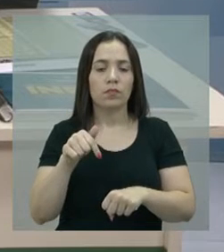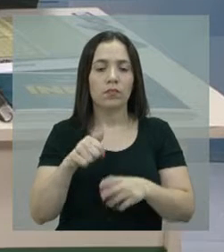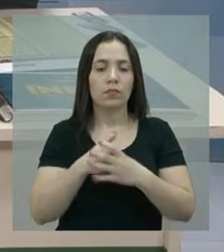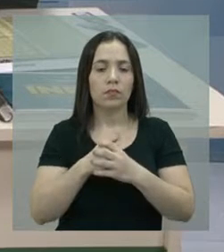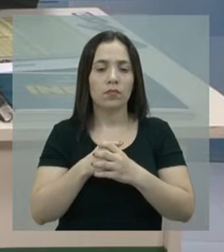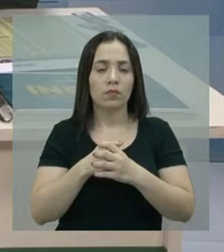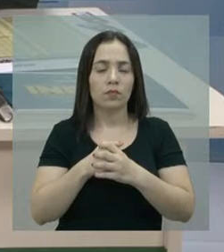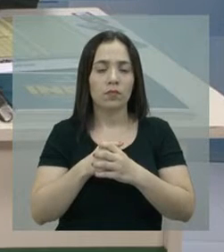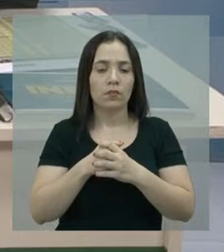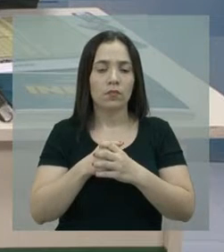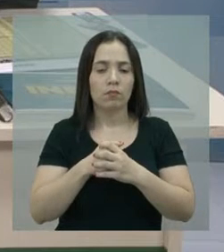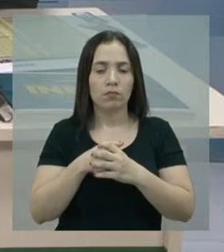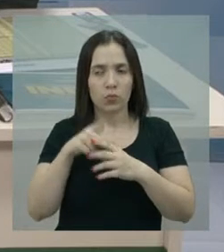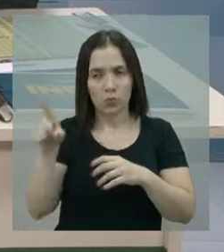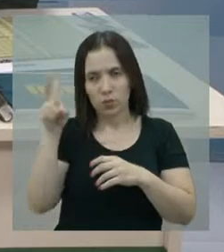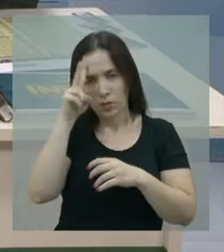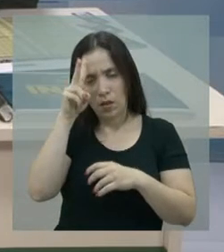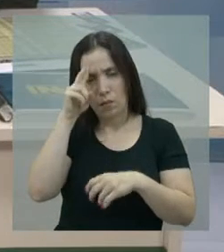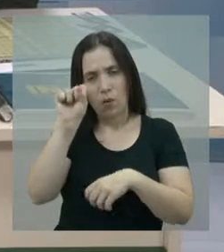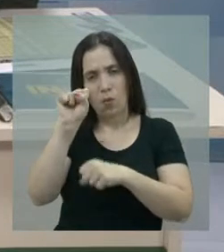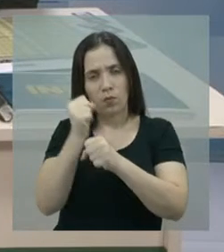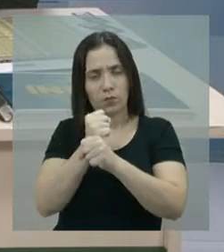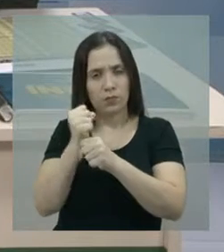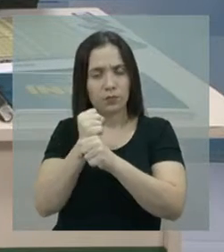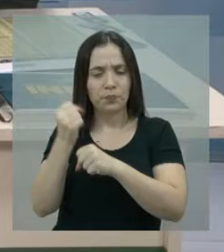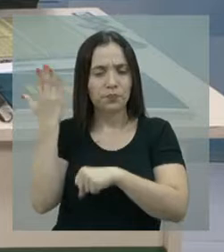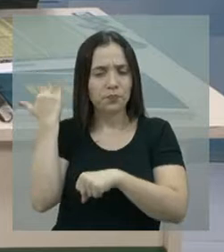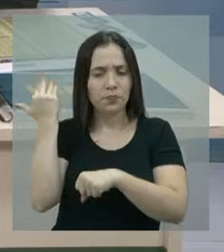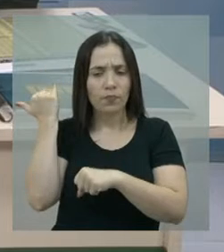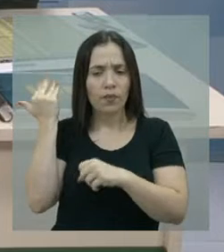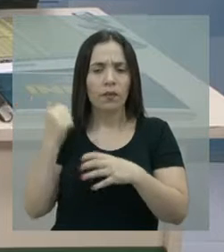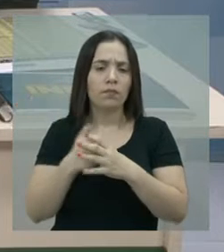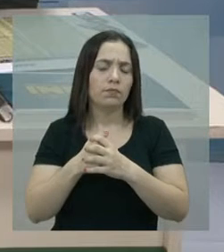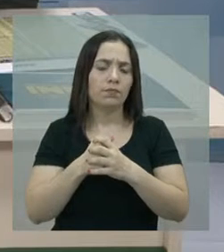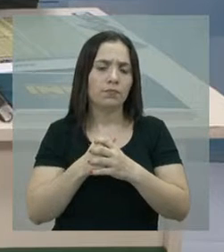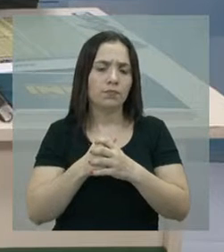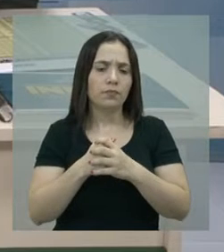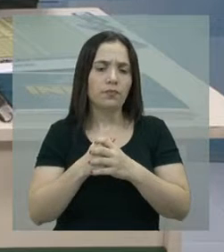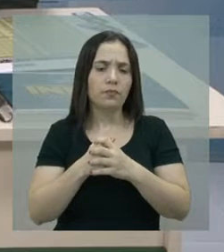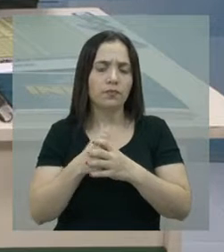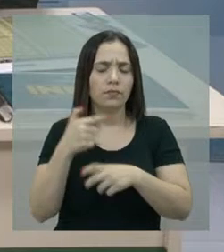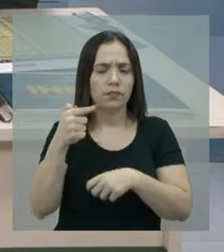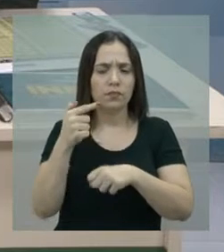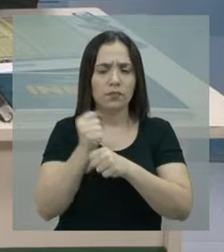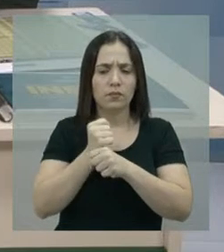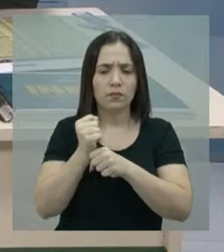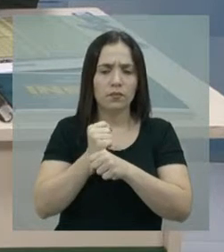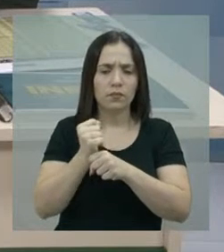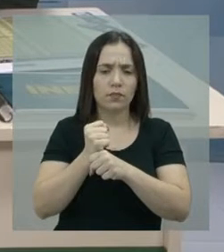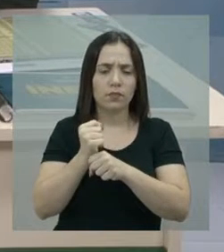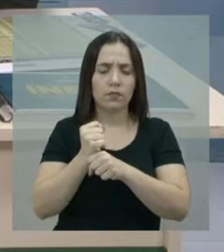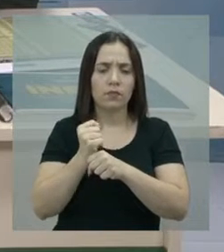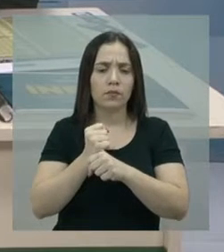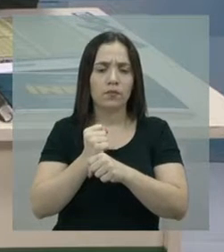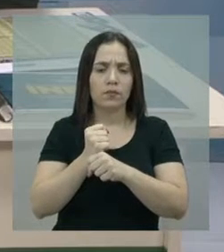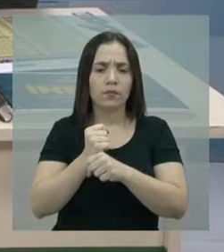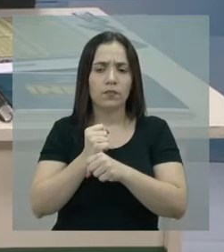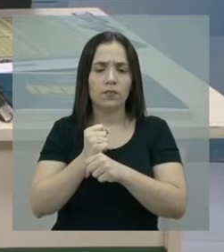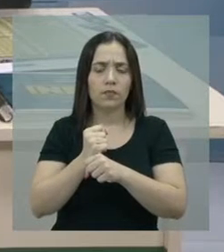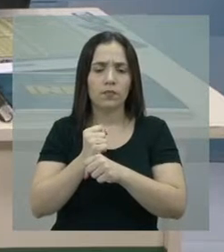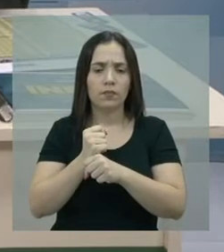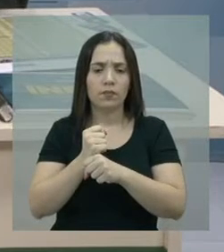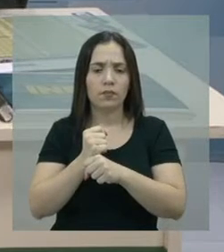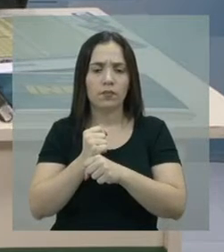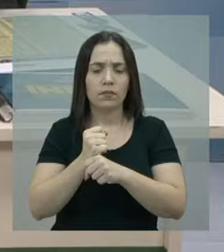Fortaleza, meu caro João, você se lembra, há 8 anos atrás, há 7 anos atrás, Fortaleza